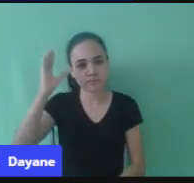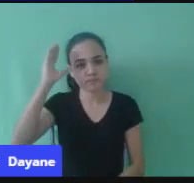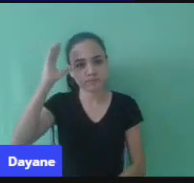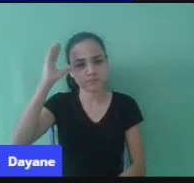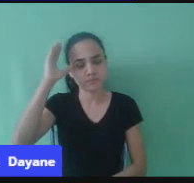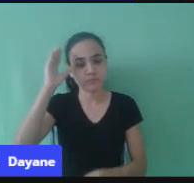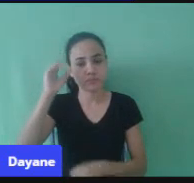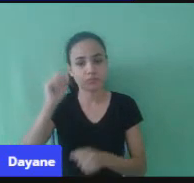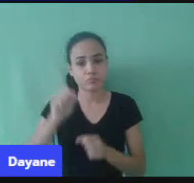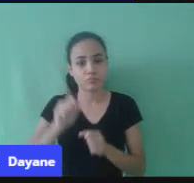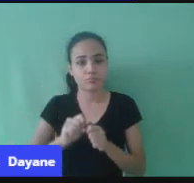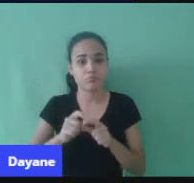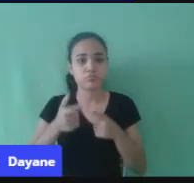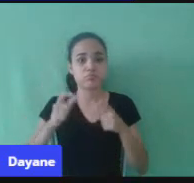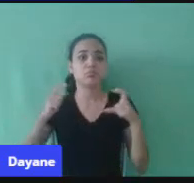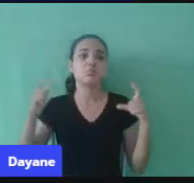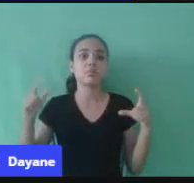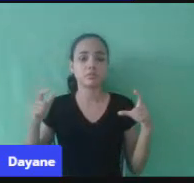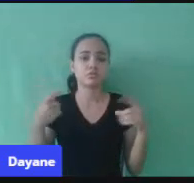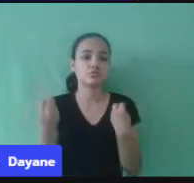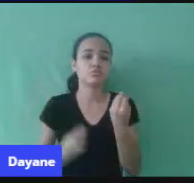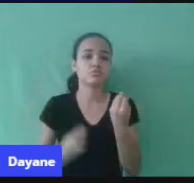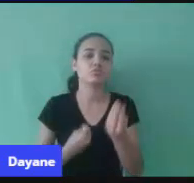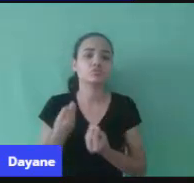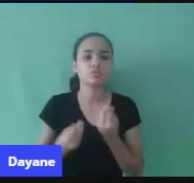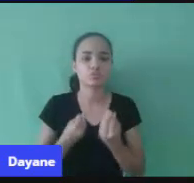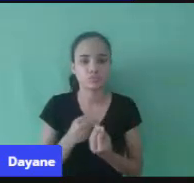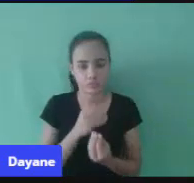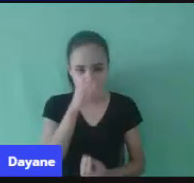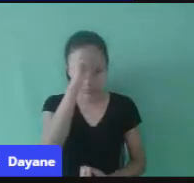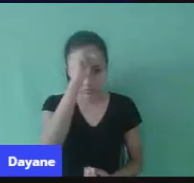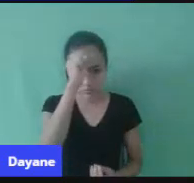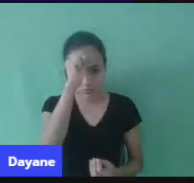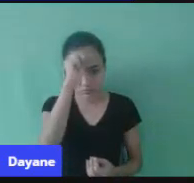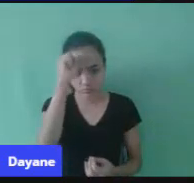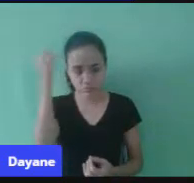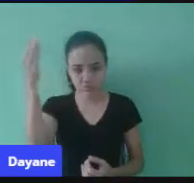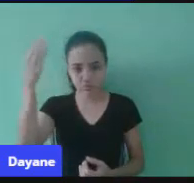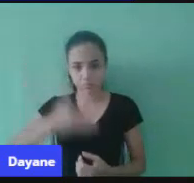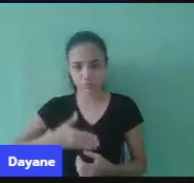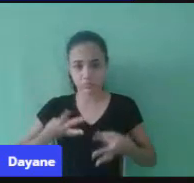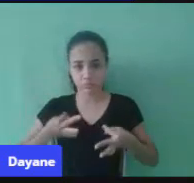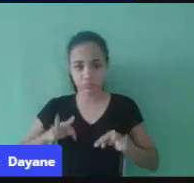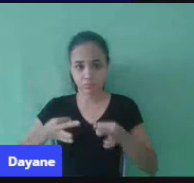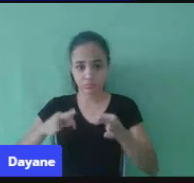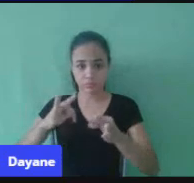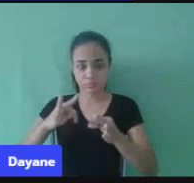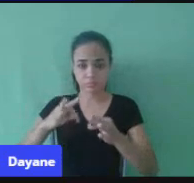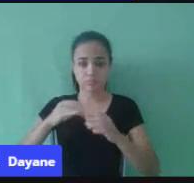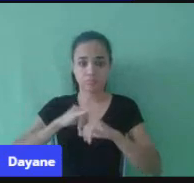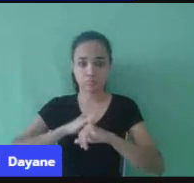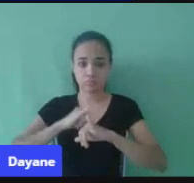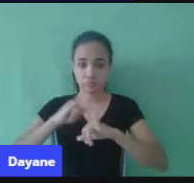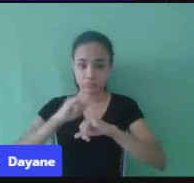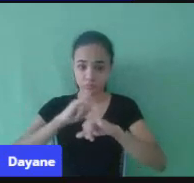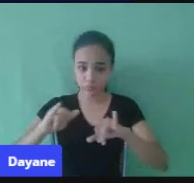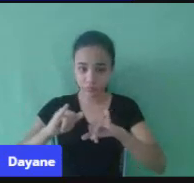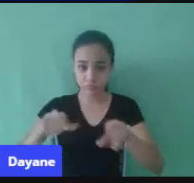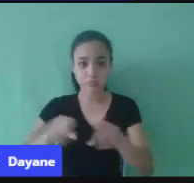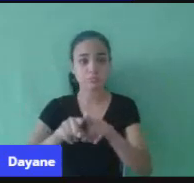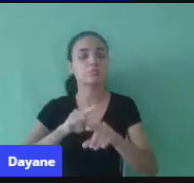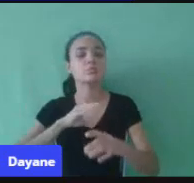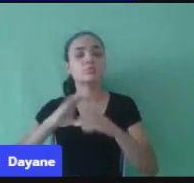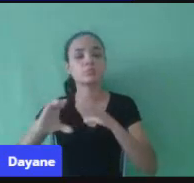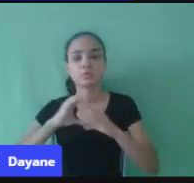né? Por meio das tecnologias da informação e comunicação, temos aprendido bastante,